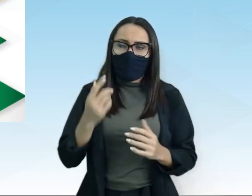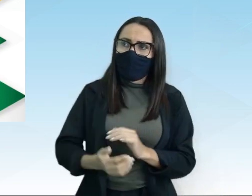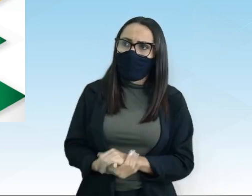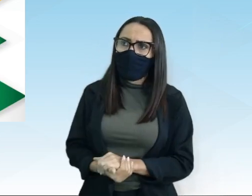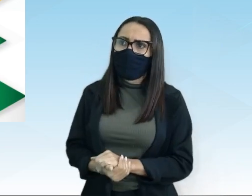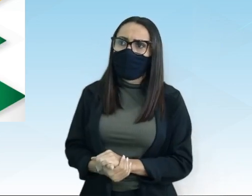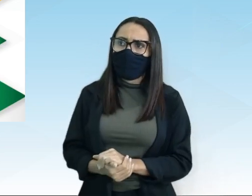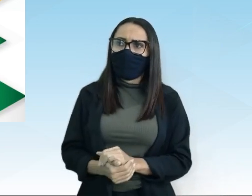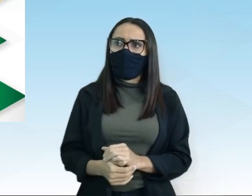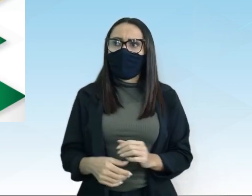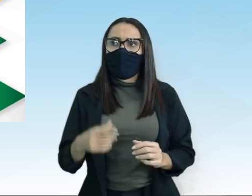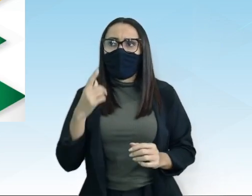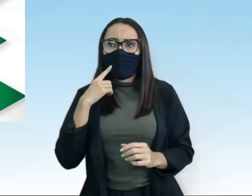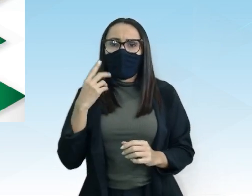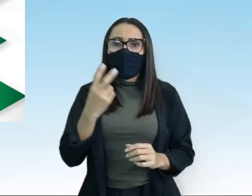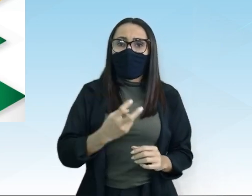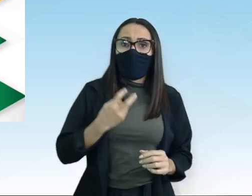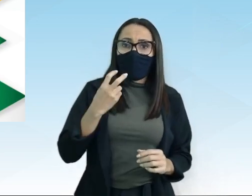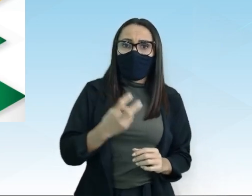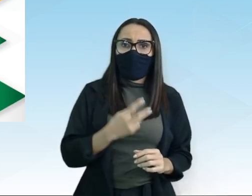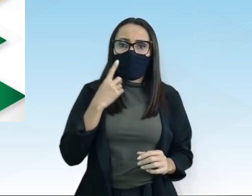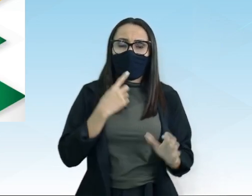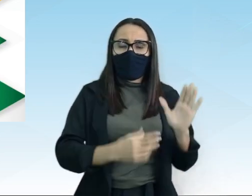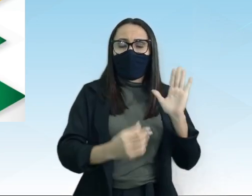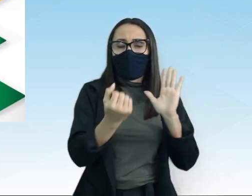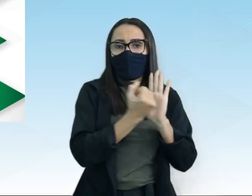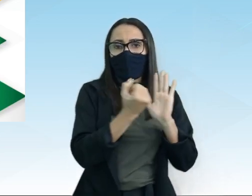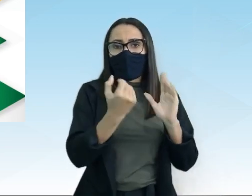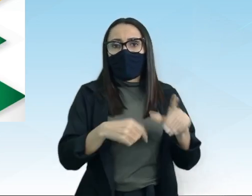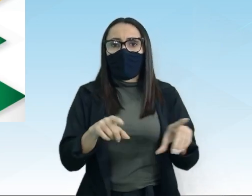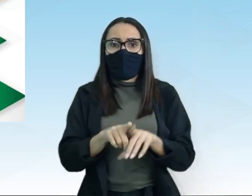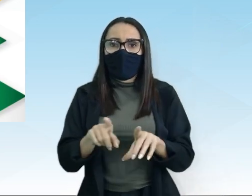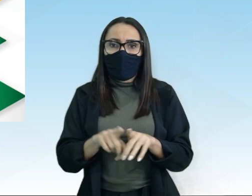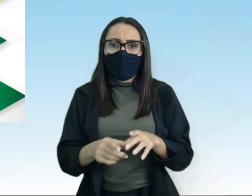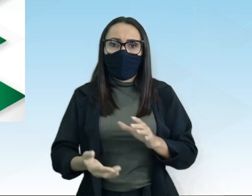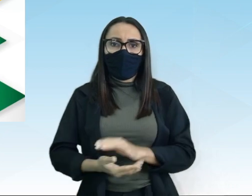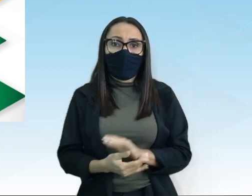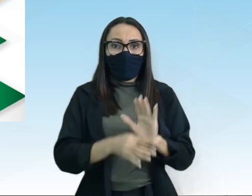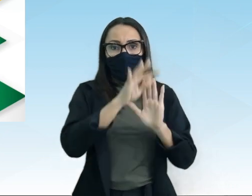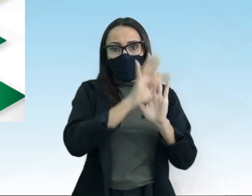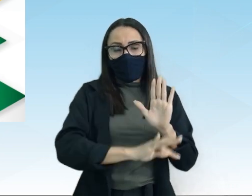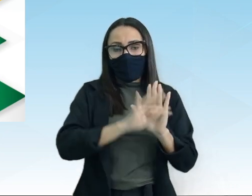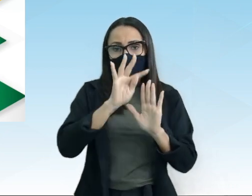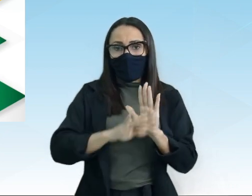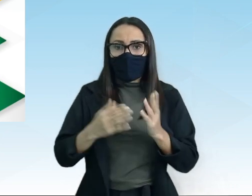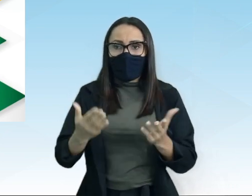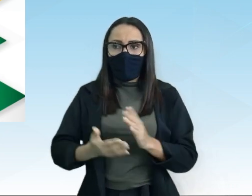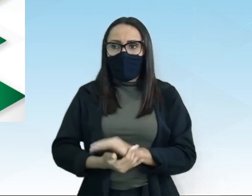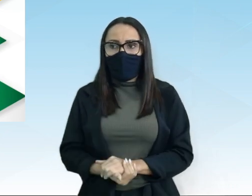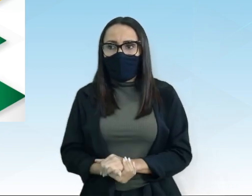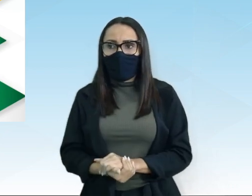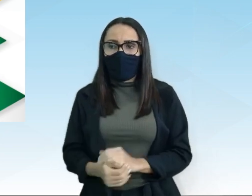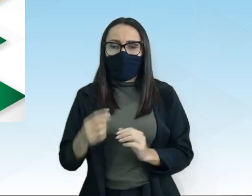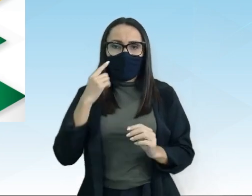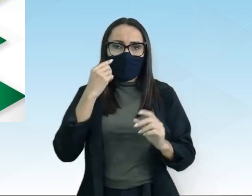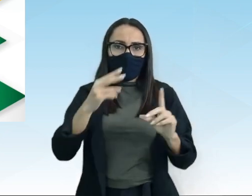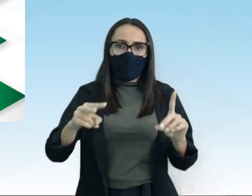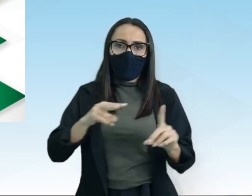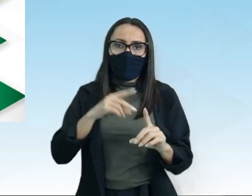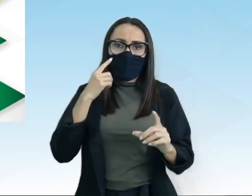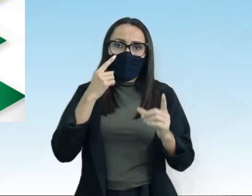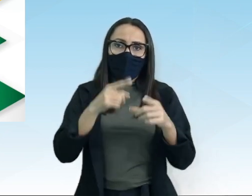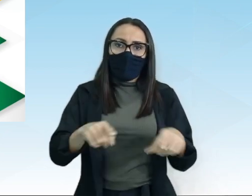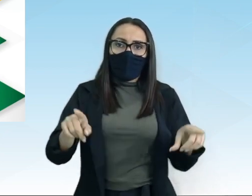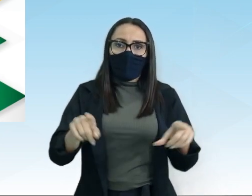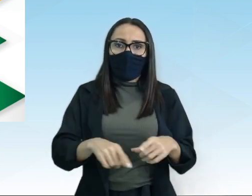escrita, mas a oralidade, as marcas da oralidade em textos escritos. Eu destaco aqui as músicas de